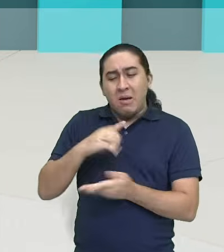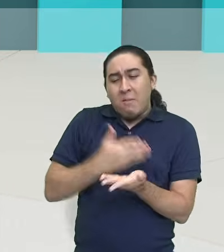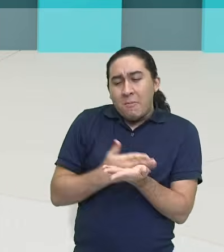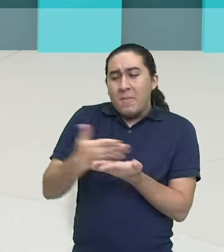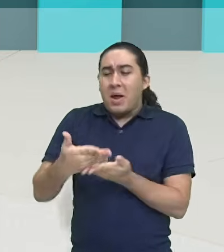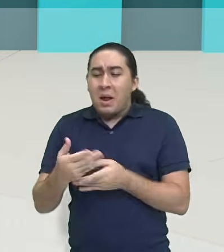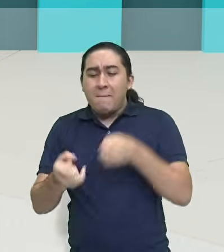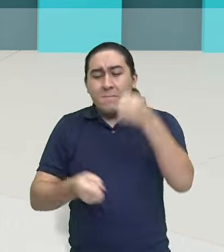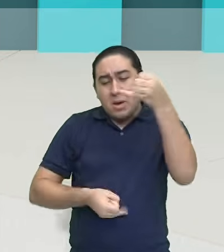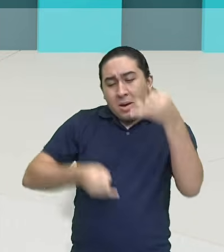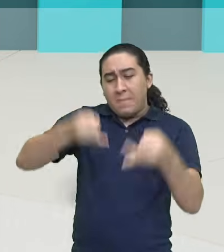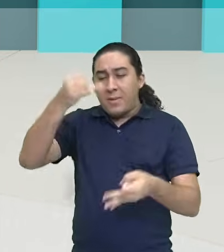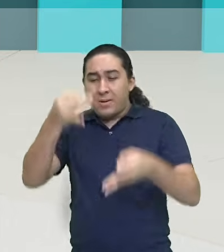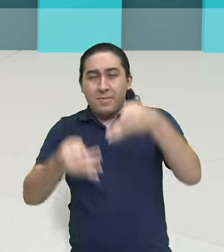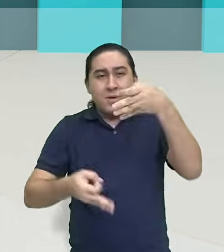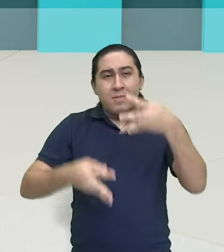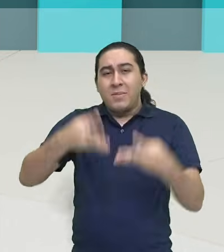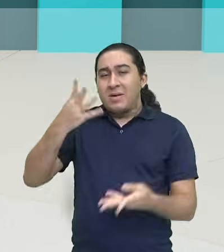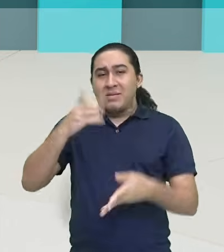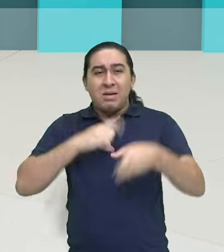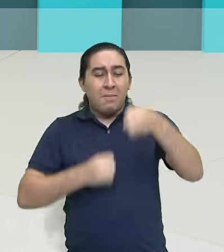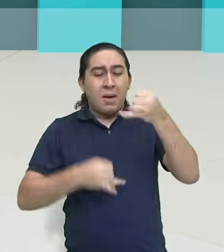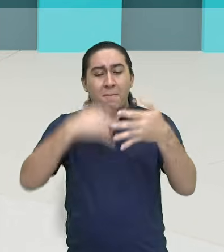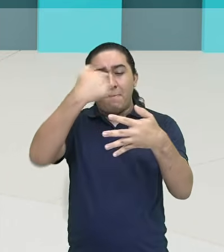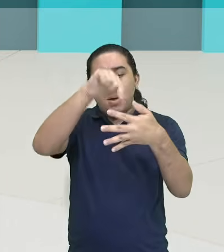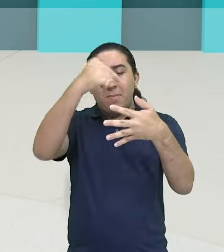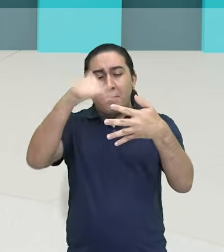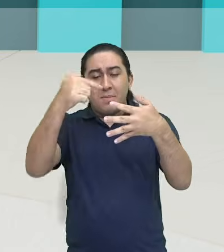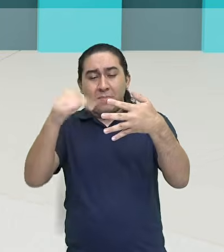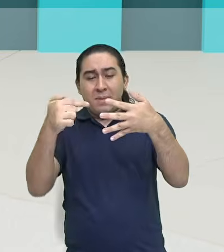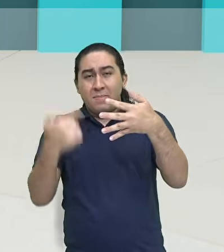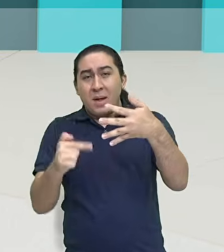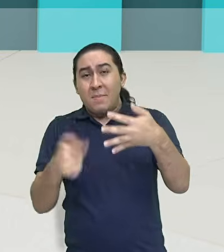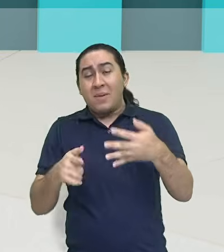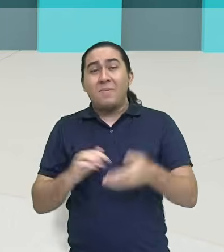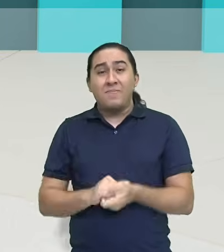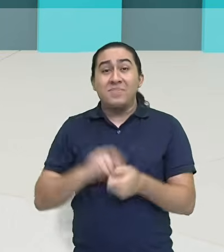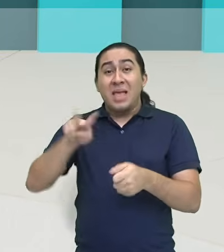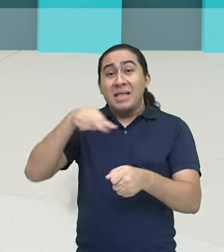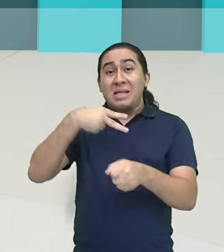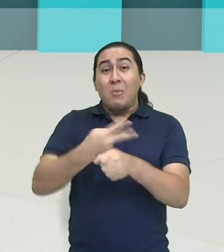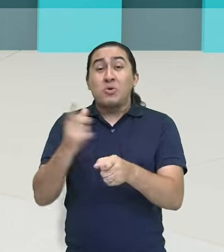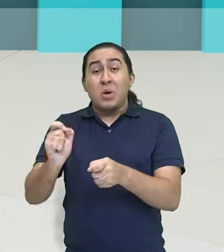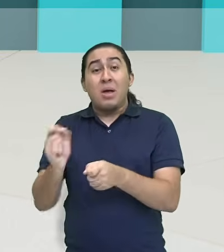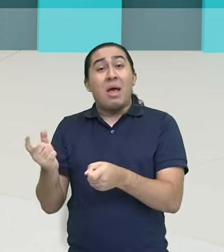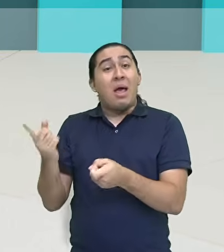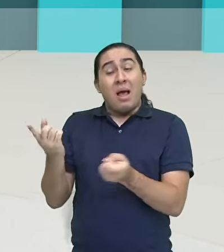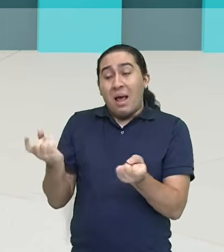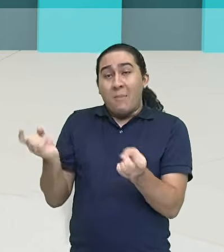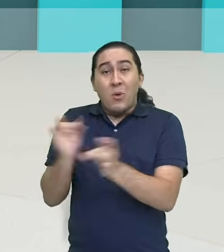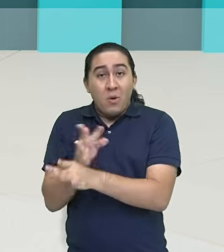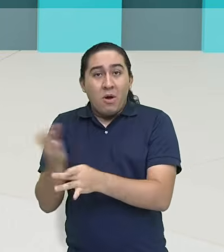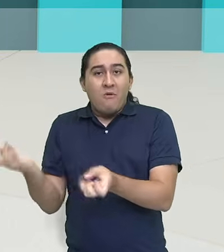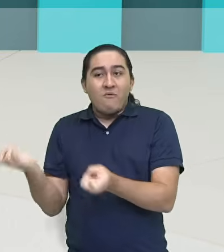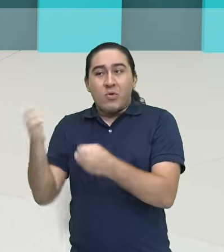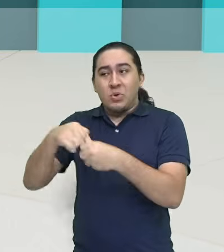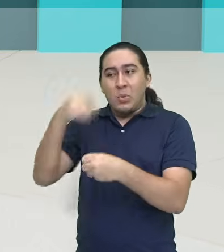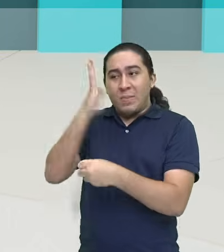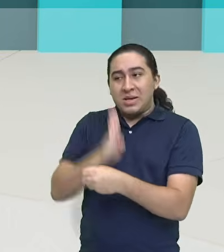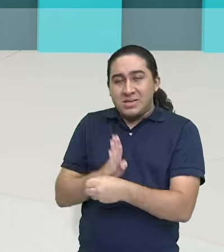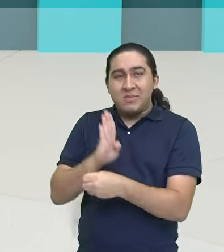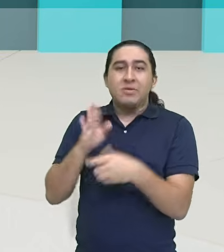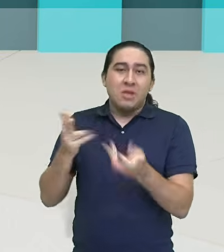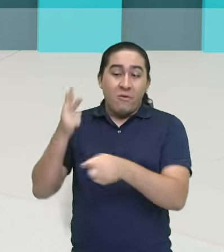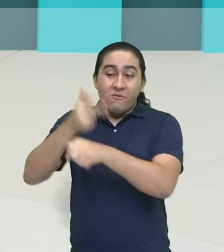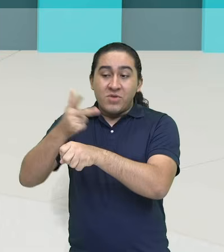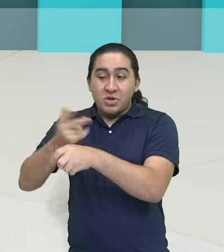fiz isso, no segundo momento eu fiz isso, no terceiro momento eu fiz isso. Ah, gente, voltei para o Brasil. Aí seria a parte final, digamos, do vlog.